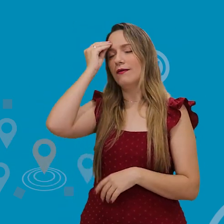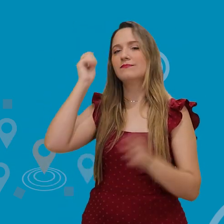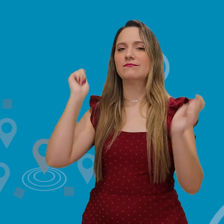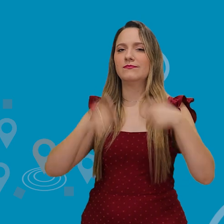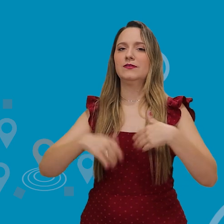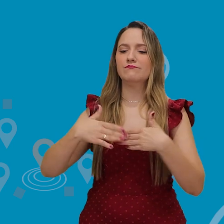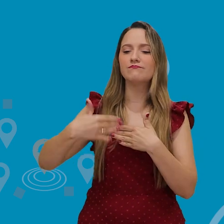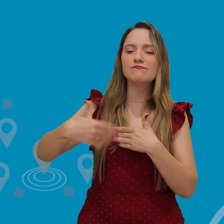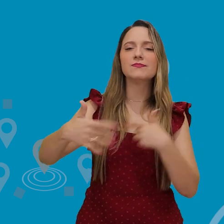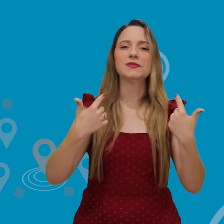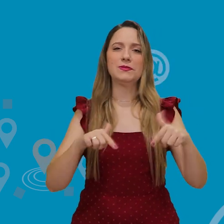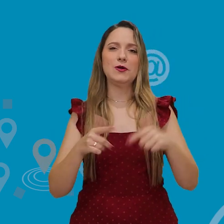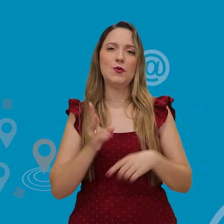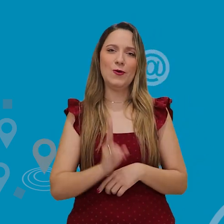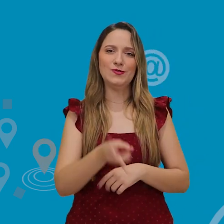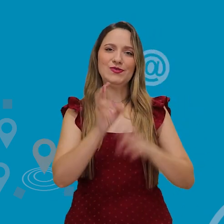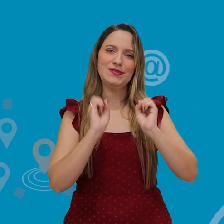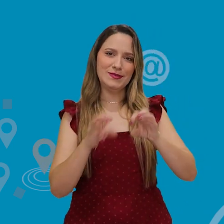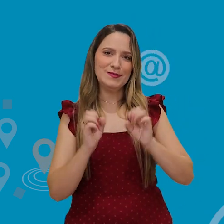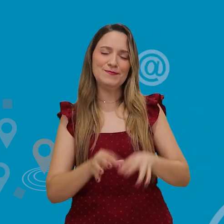nosso trabalho. E